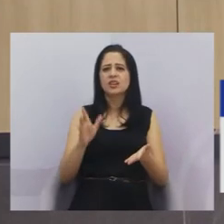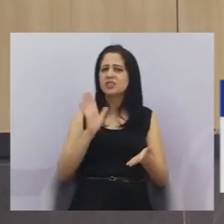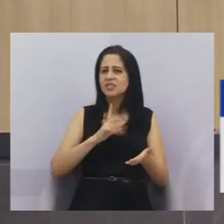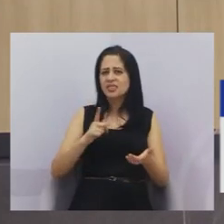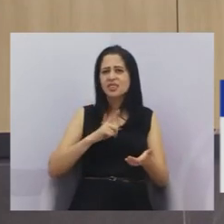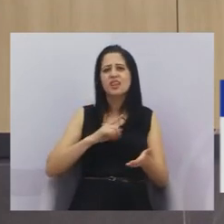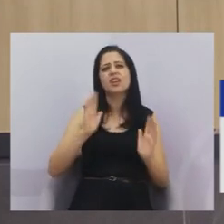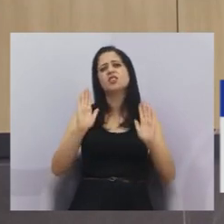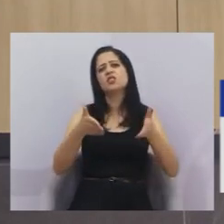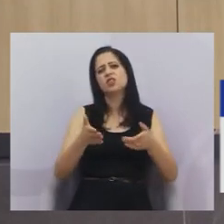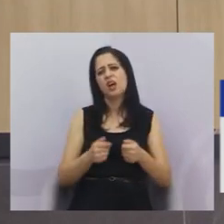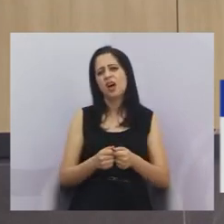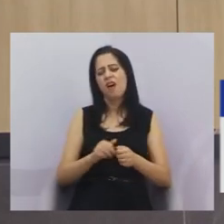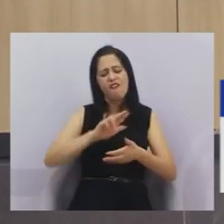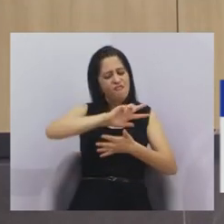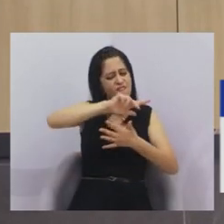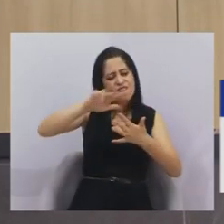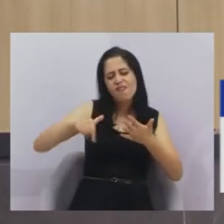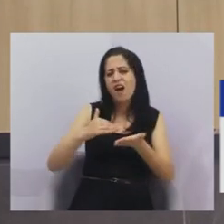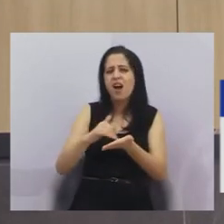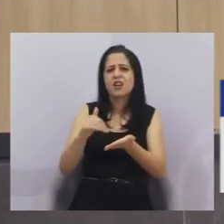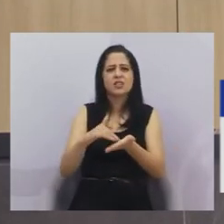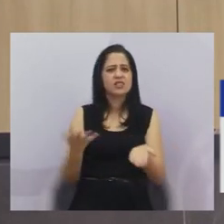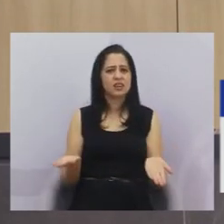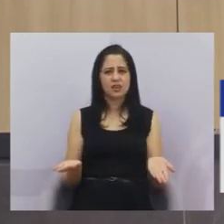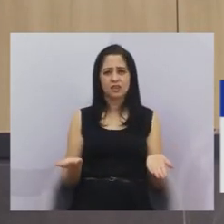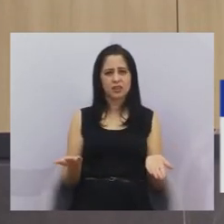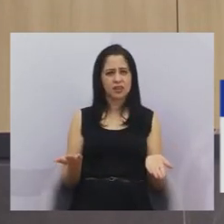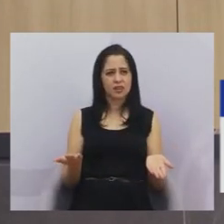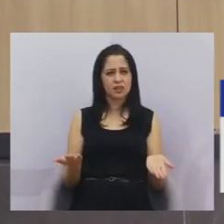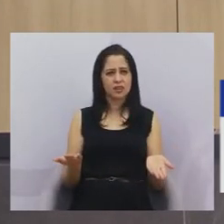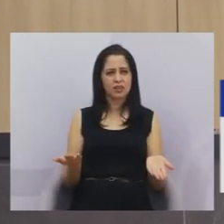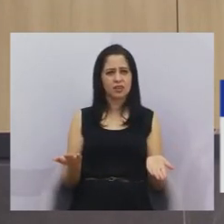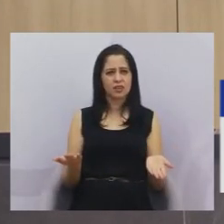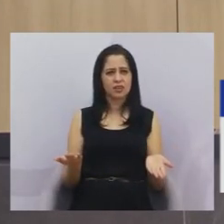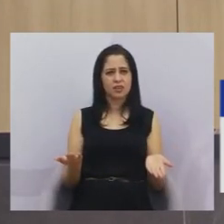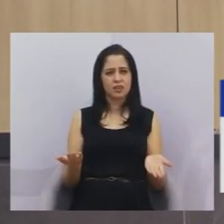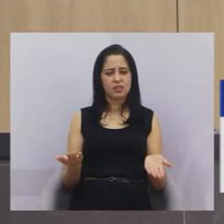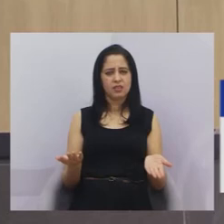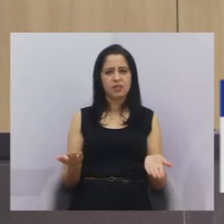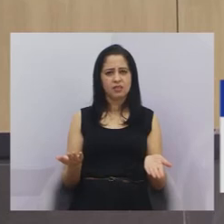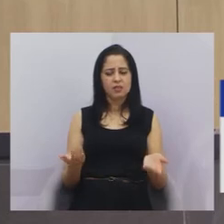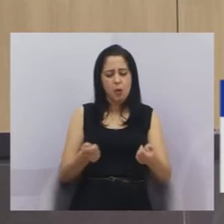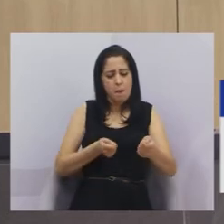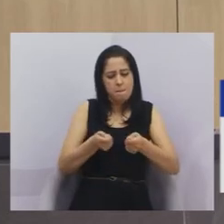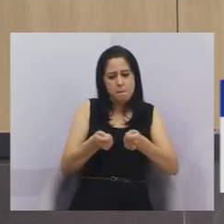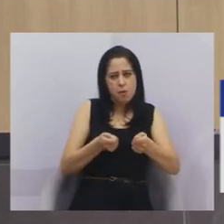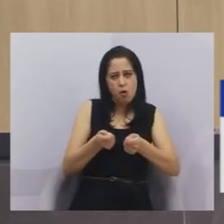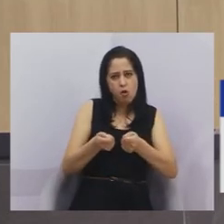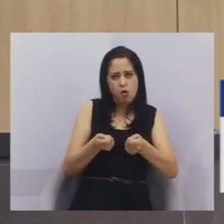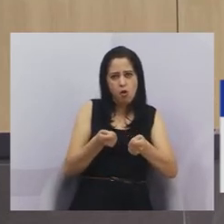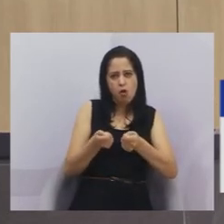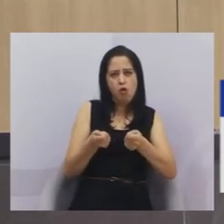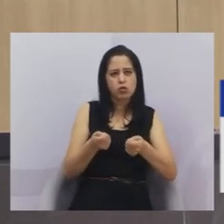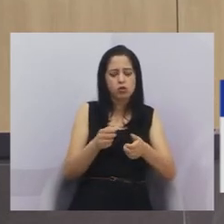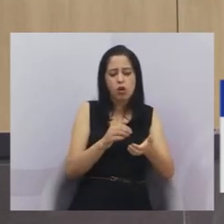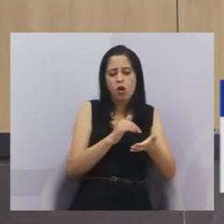tem várias secretarias, né, coordenadas e apoiadas por parte dos conselhos existentes na